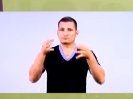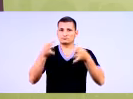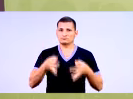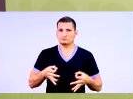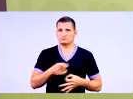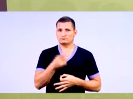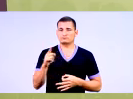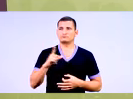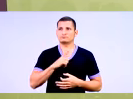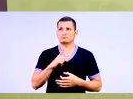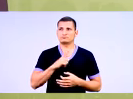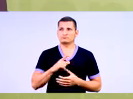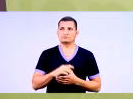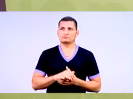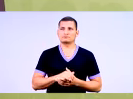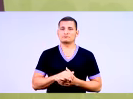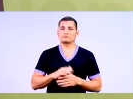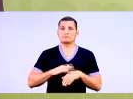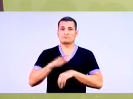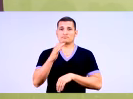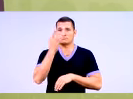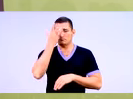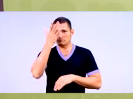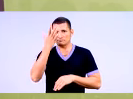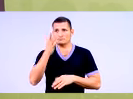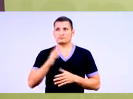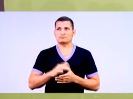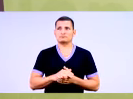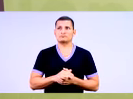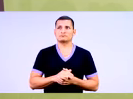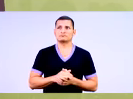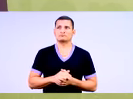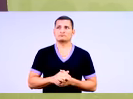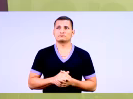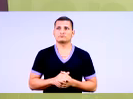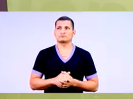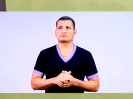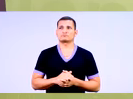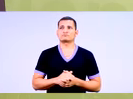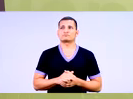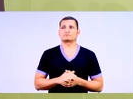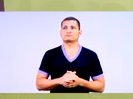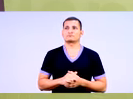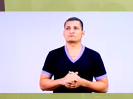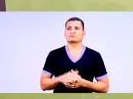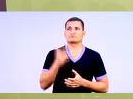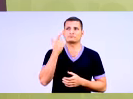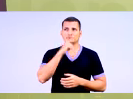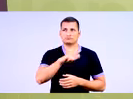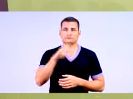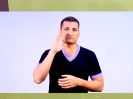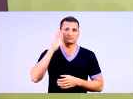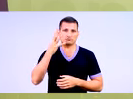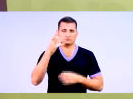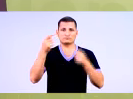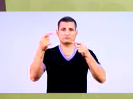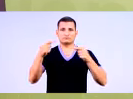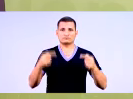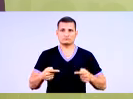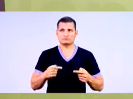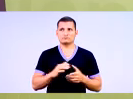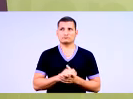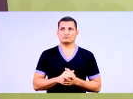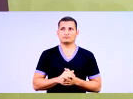vocês terão mais facilidade, será mais fácil aí conseguir resolver as questões. Nos